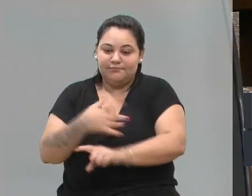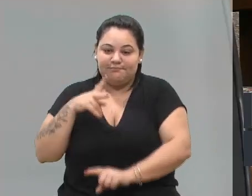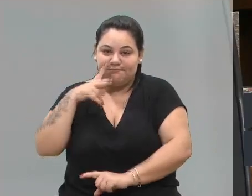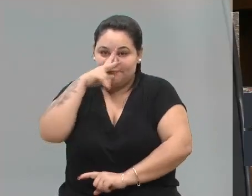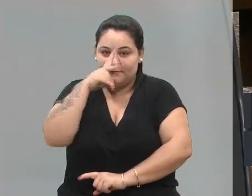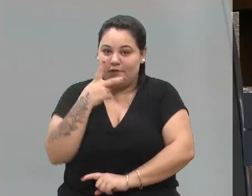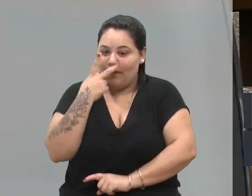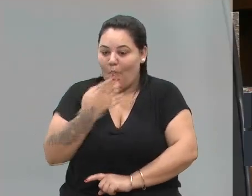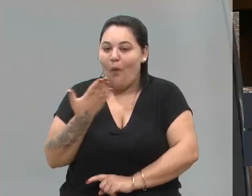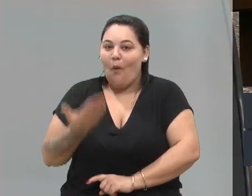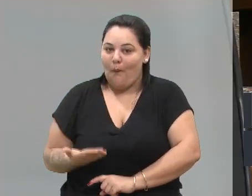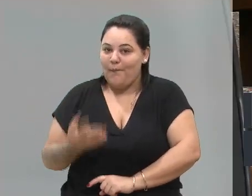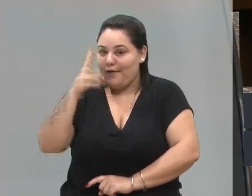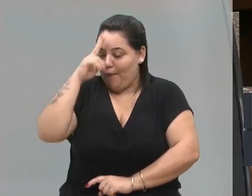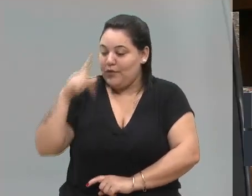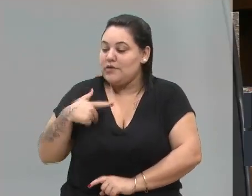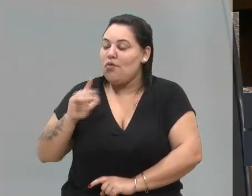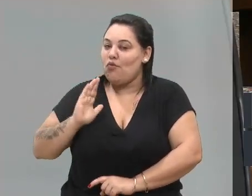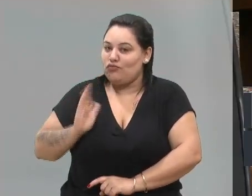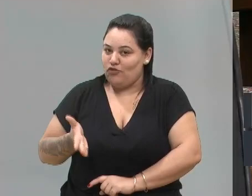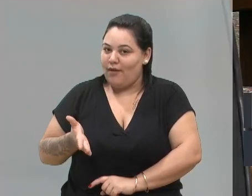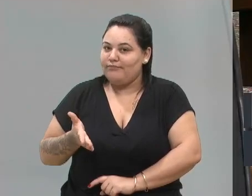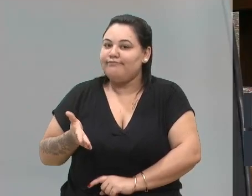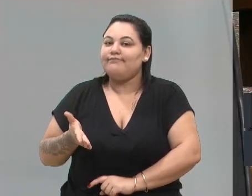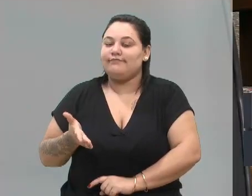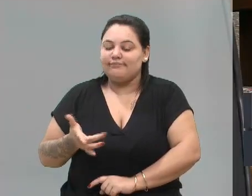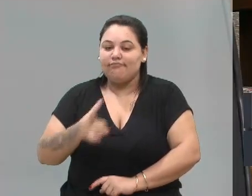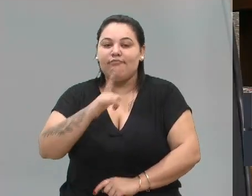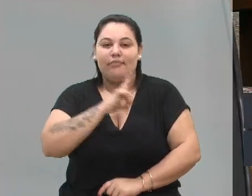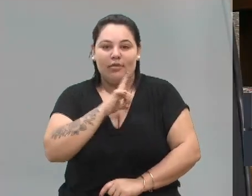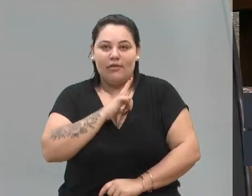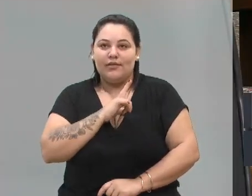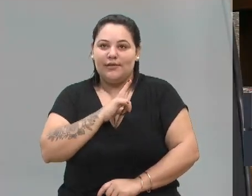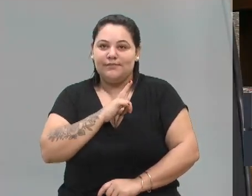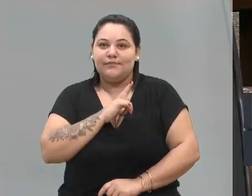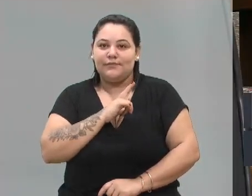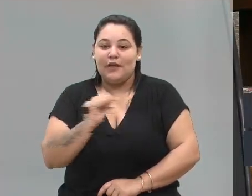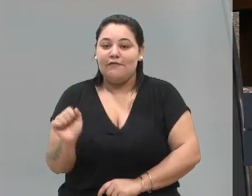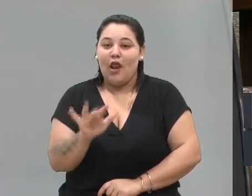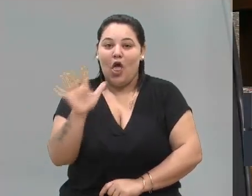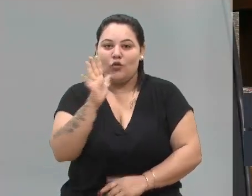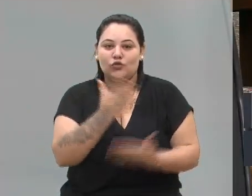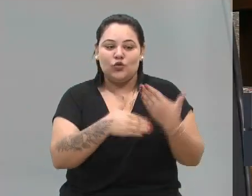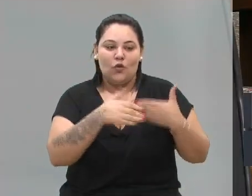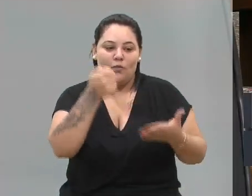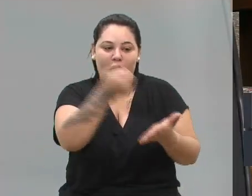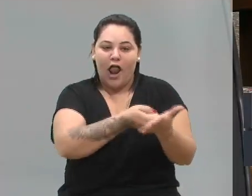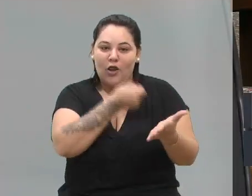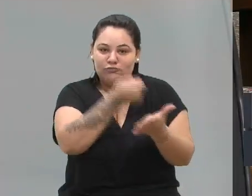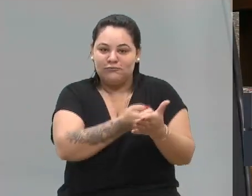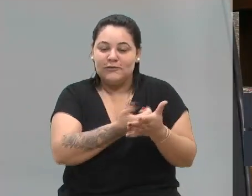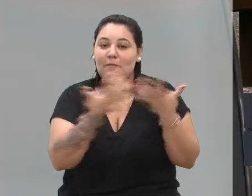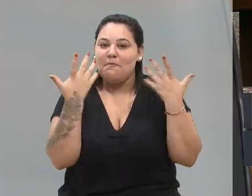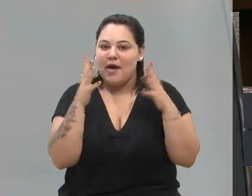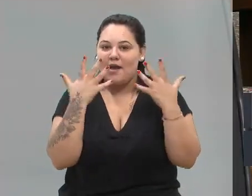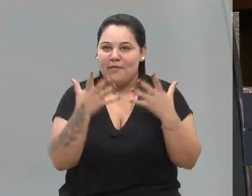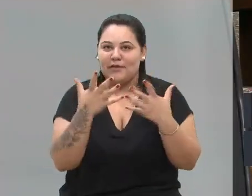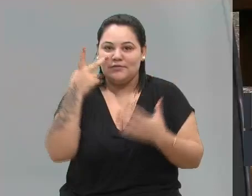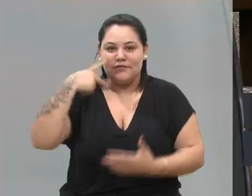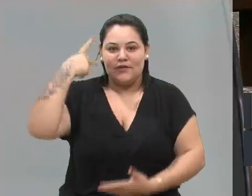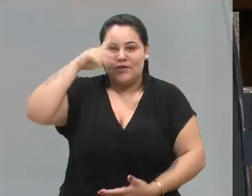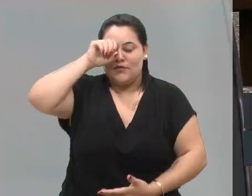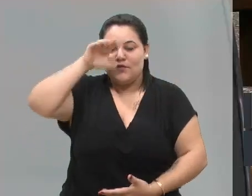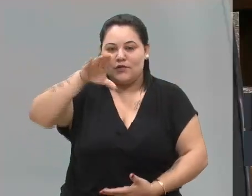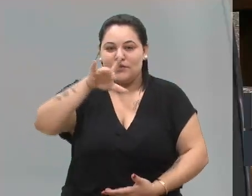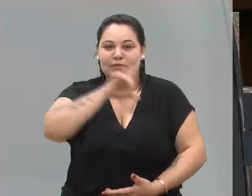e reconhecido, que a gente tem esse apreço todo pela luta. Parabéns, vereador Fiuza, por trazer esse